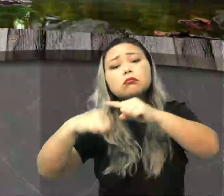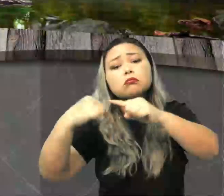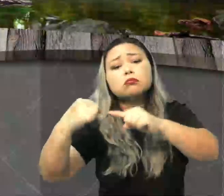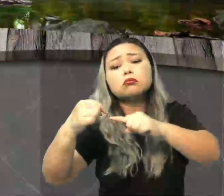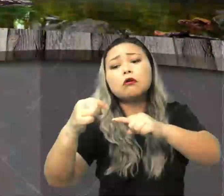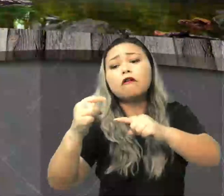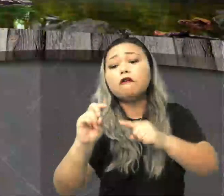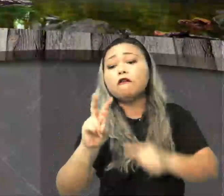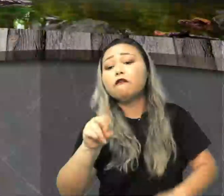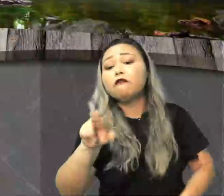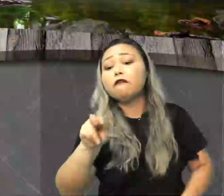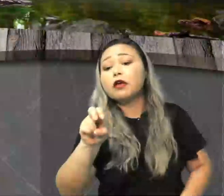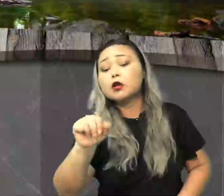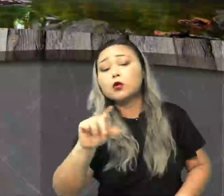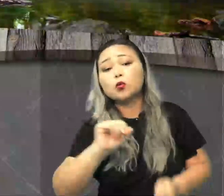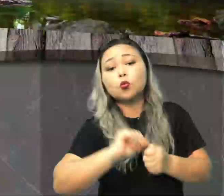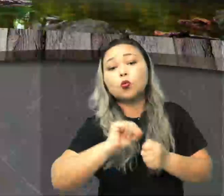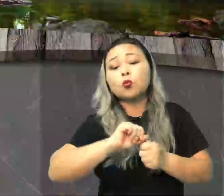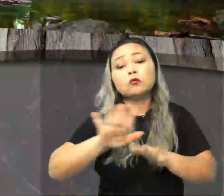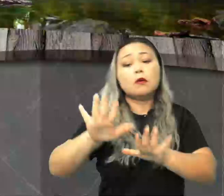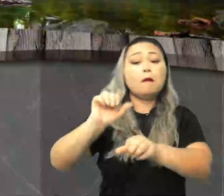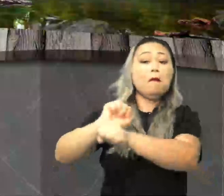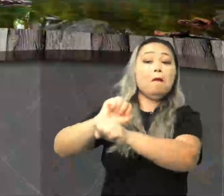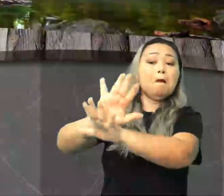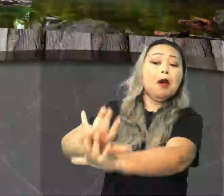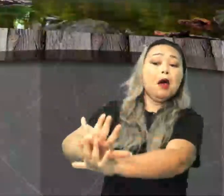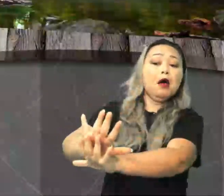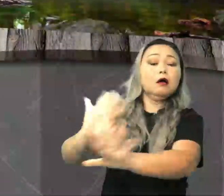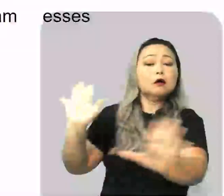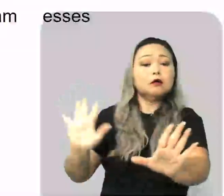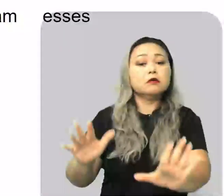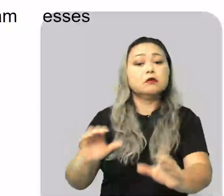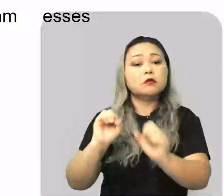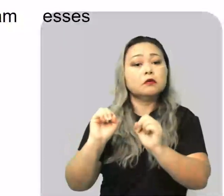de vírion, tá? Ou seja, eles estão inertes. Ok?